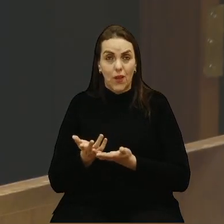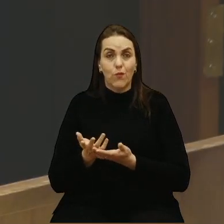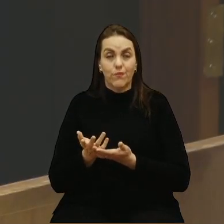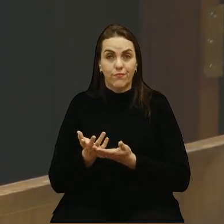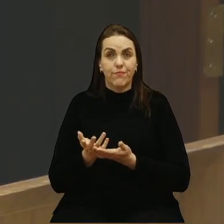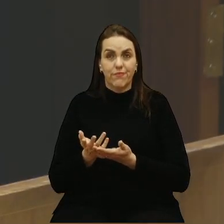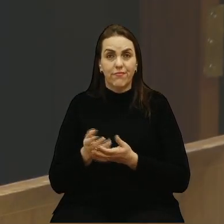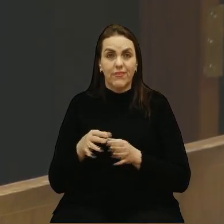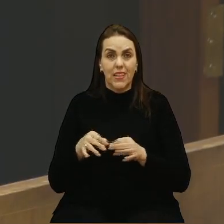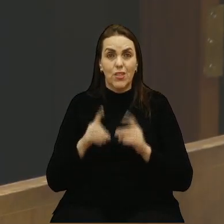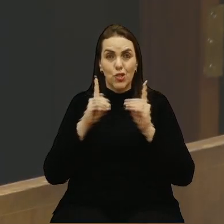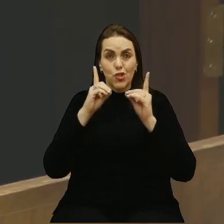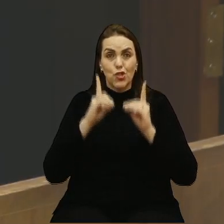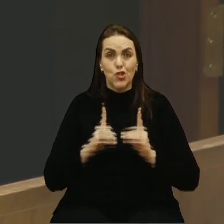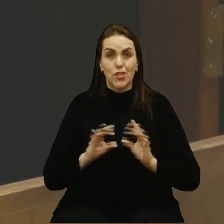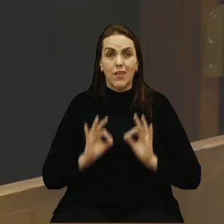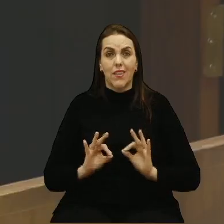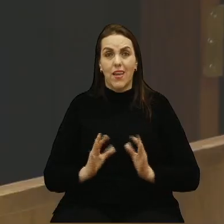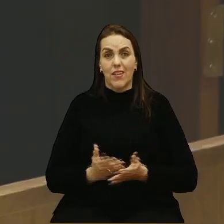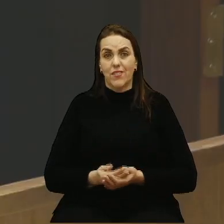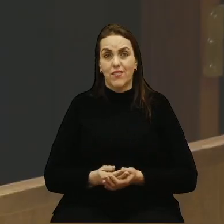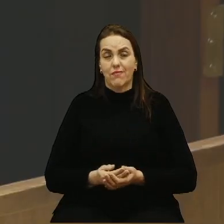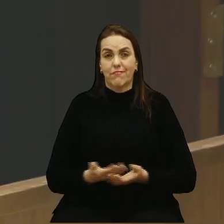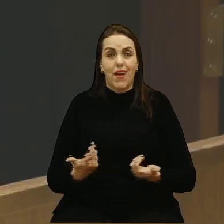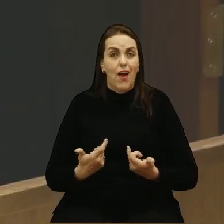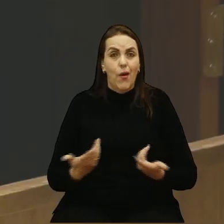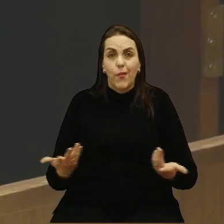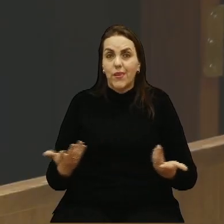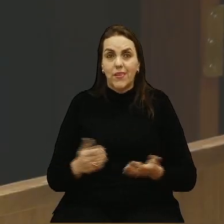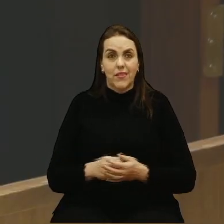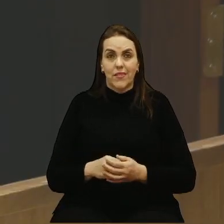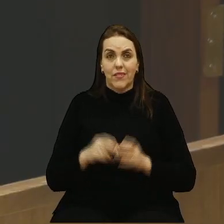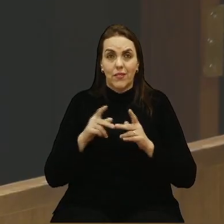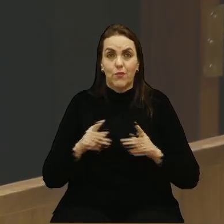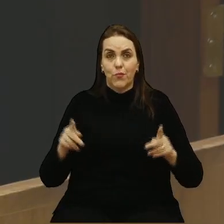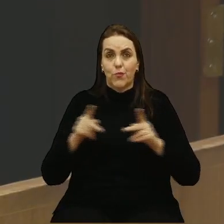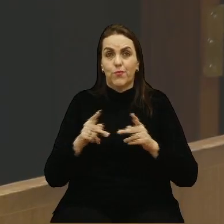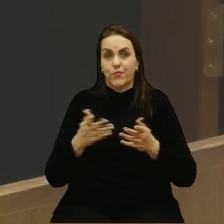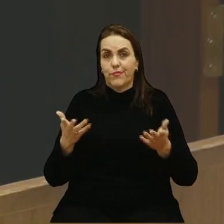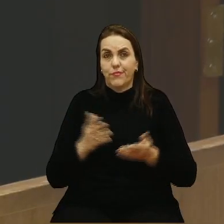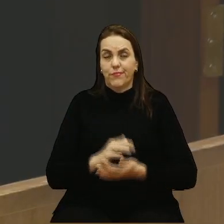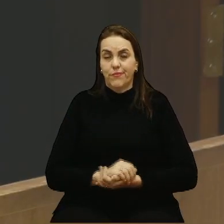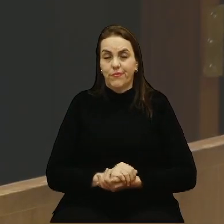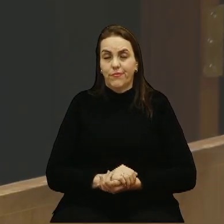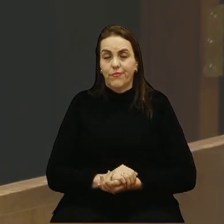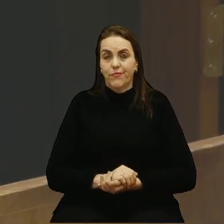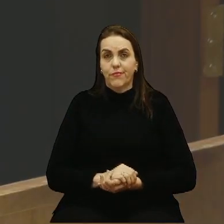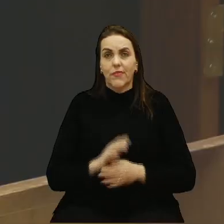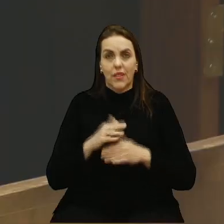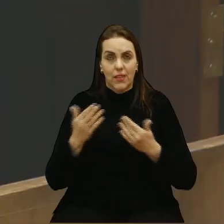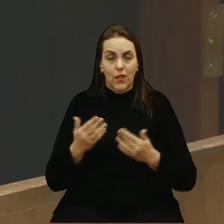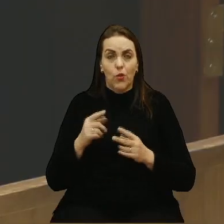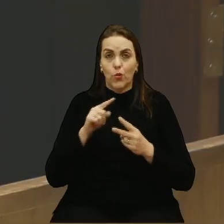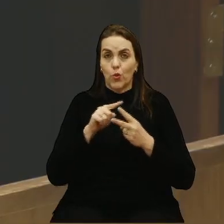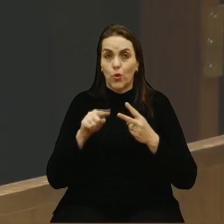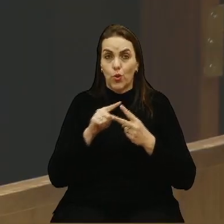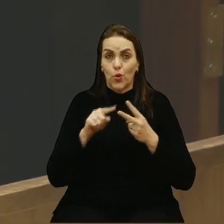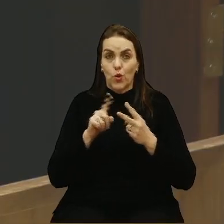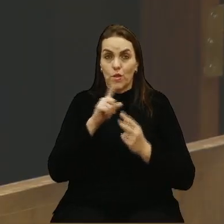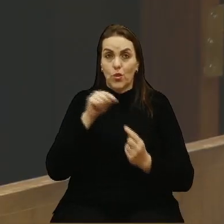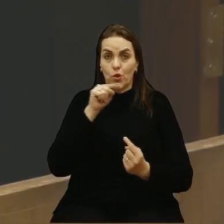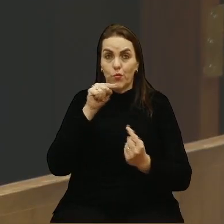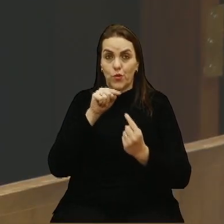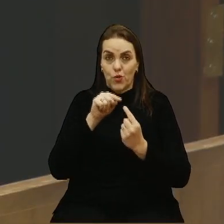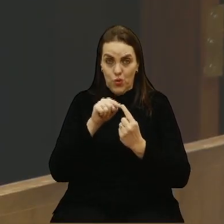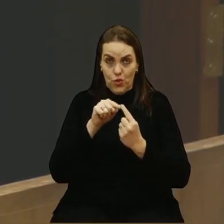cadê a dignidade, em momento oportuno, vereador? Cadê a dignidade do nosso povo? Então, os 2 objetivos